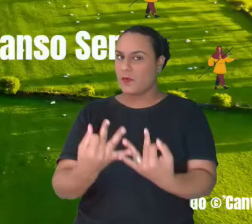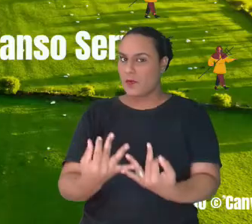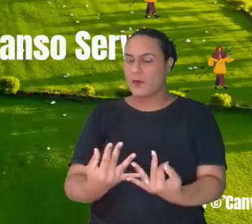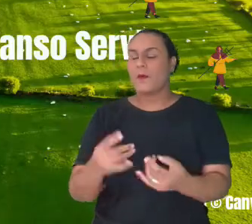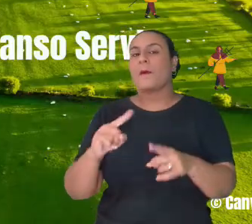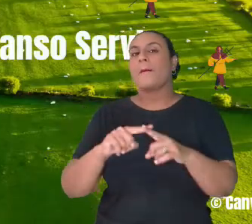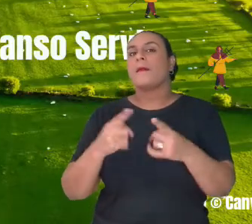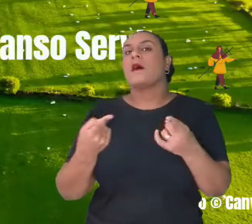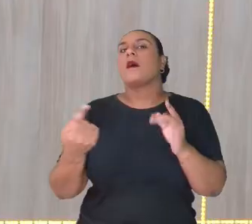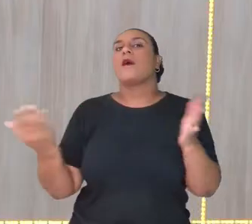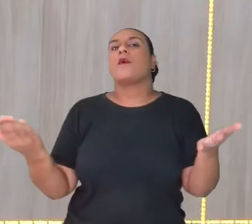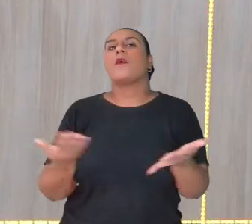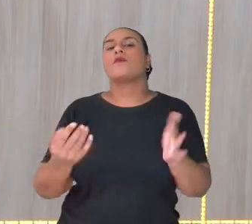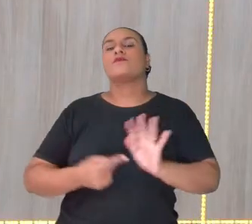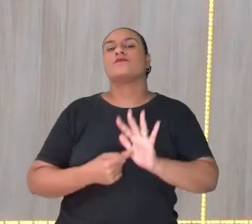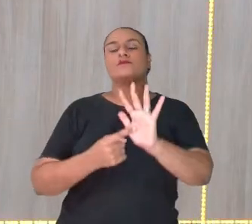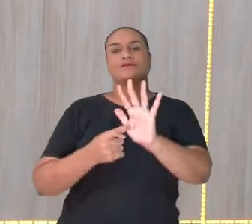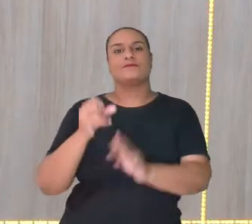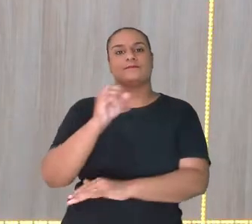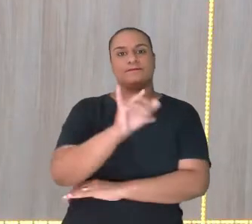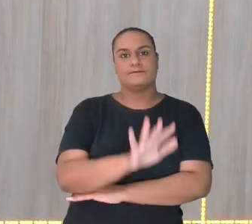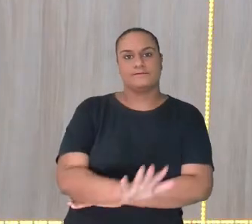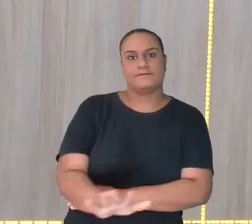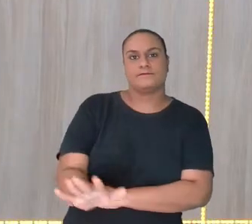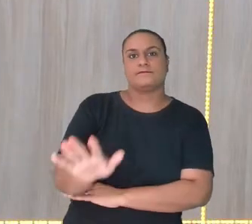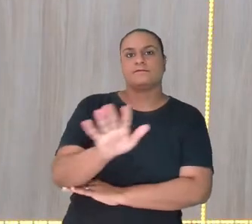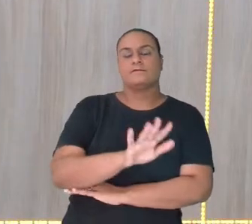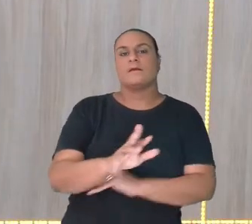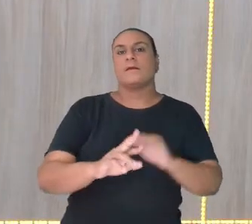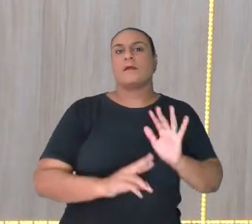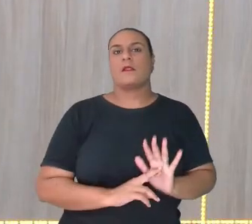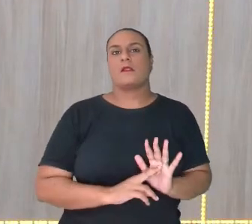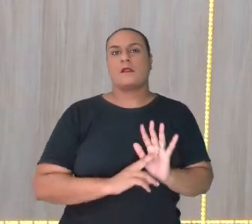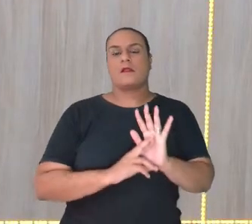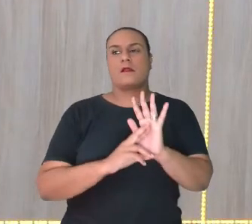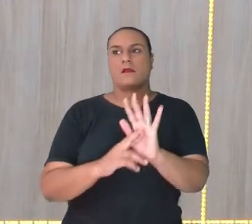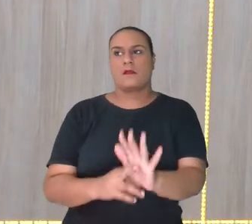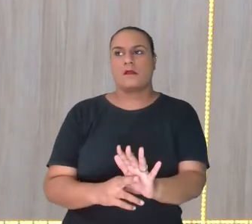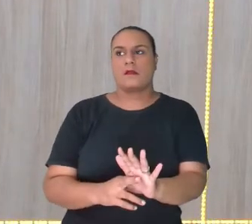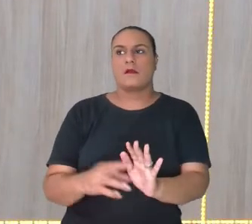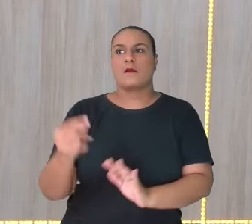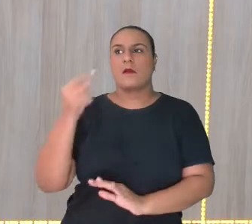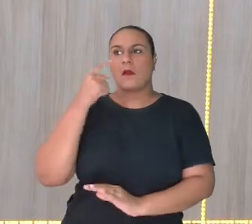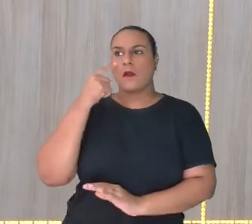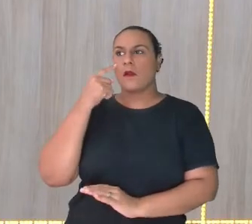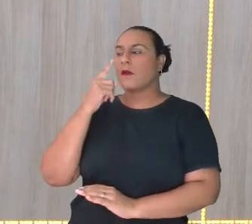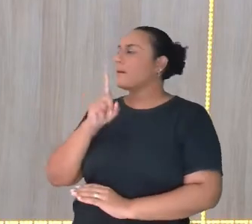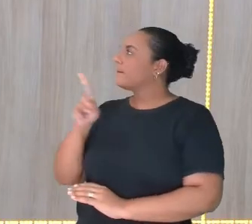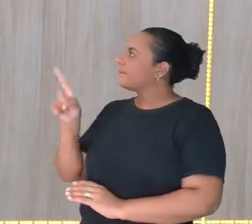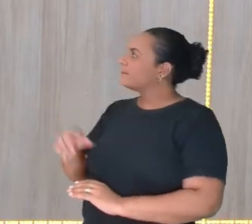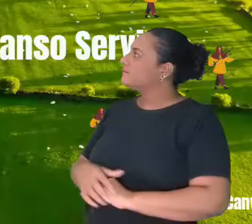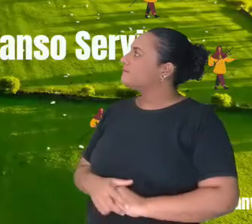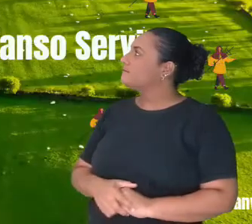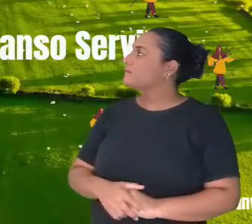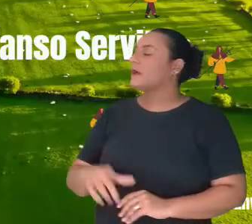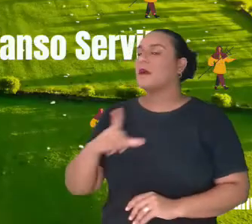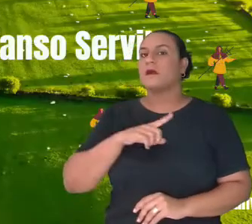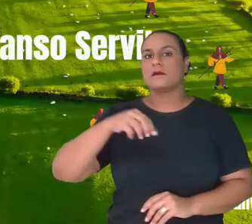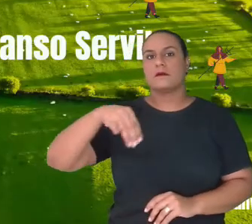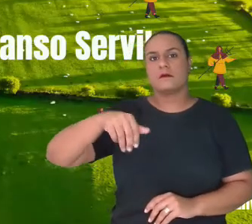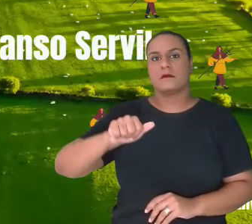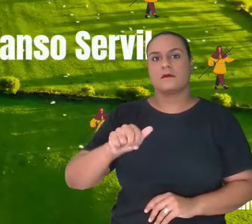trouxe hoje uma imagem para representar. Então observa aí na imagem, a gente tem um